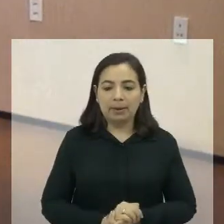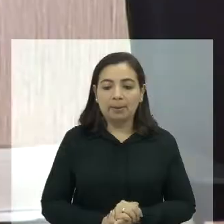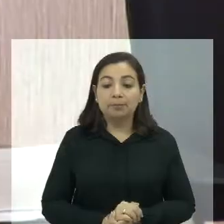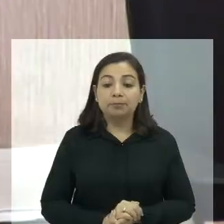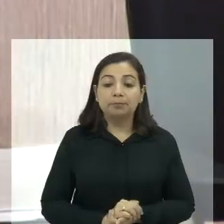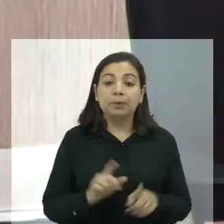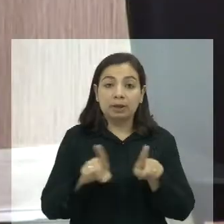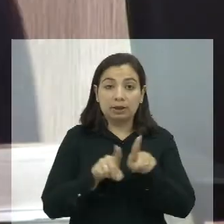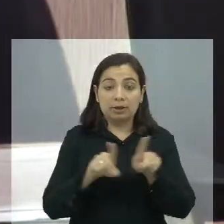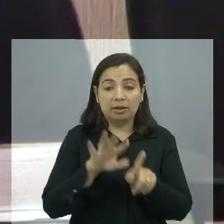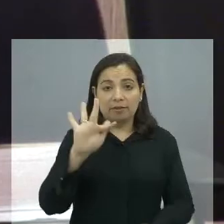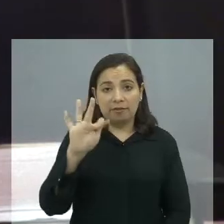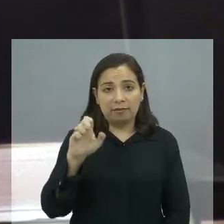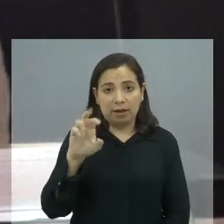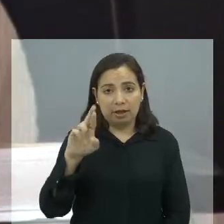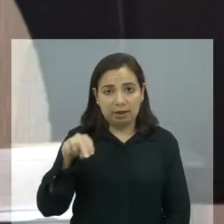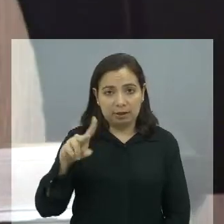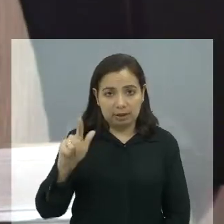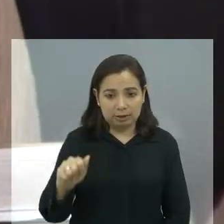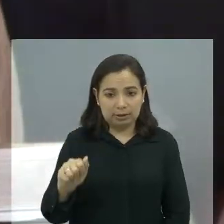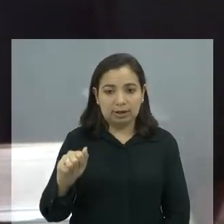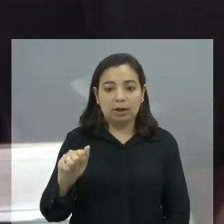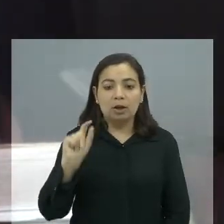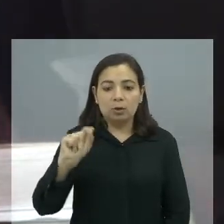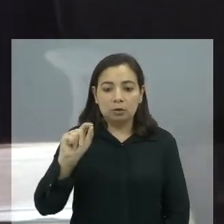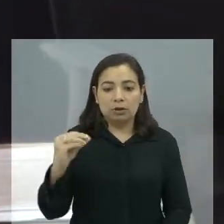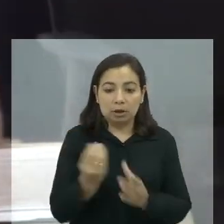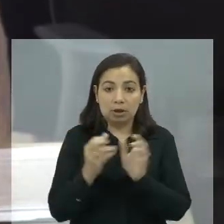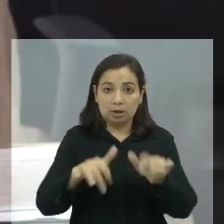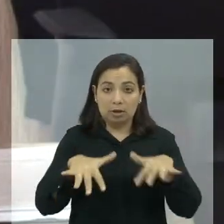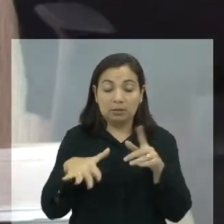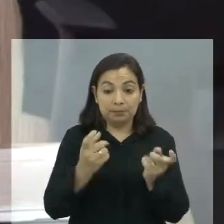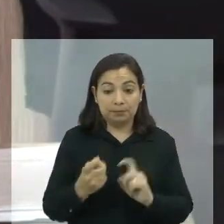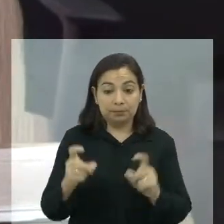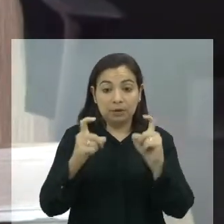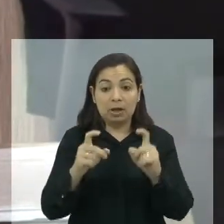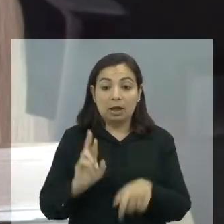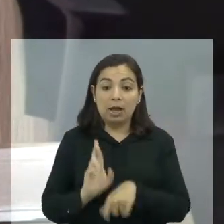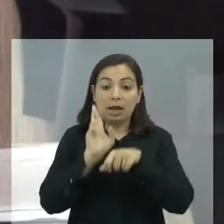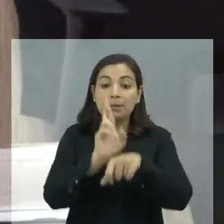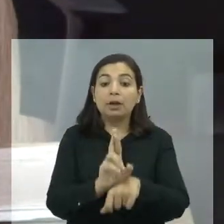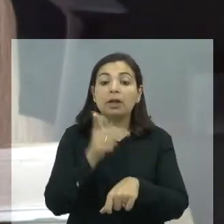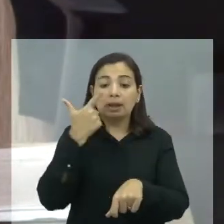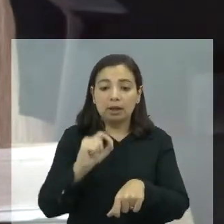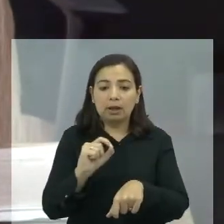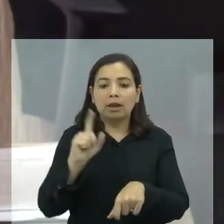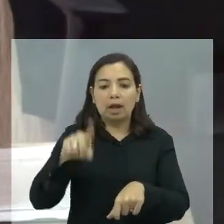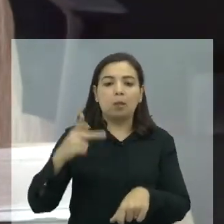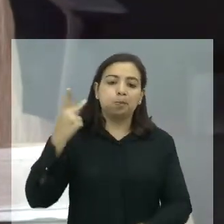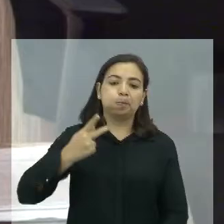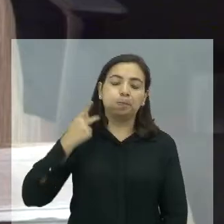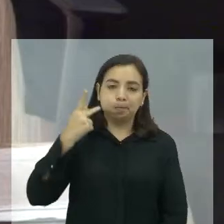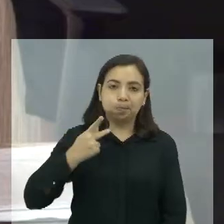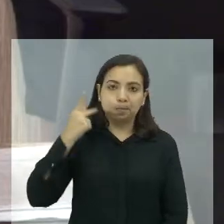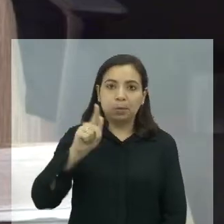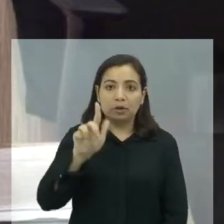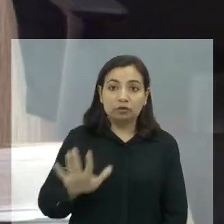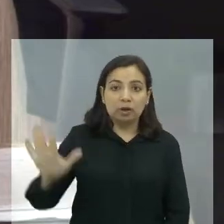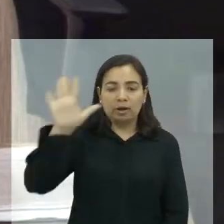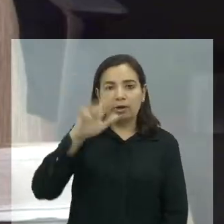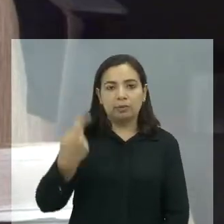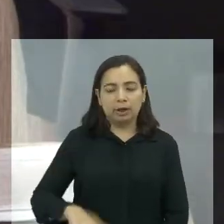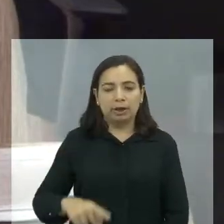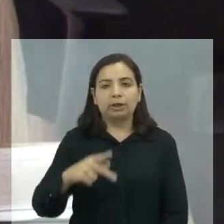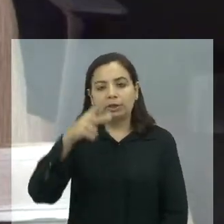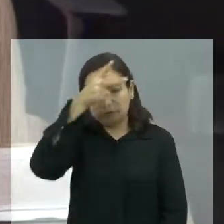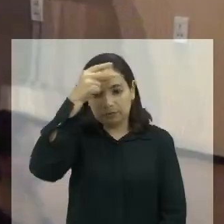A doutora Fernanda Diógenes, nesta audiência pública, representando a Procuradoria-Geral do Município.